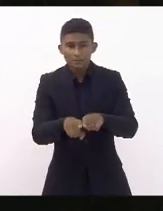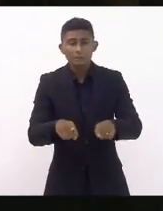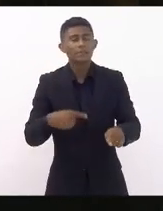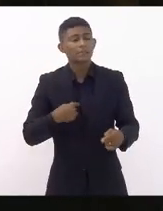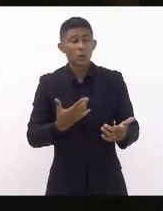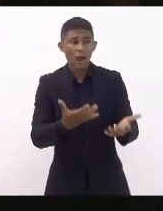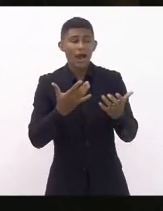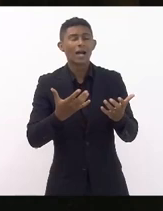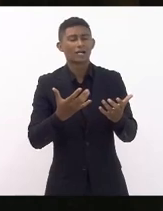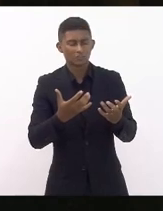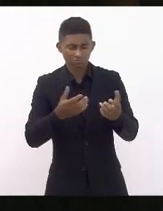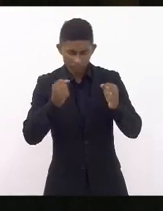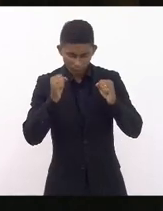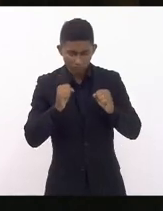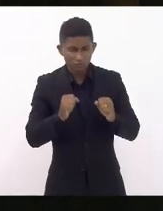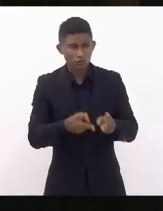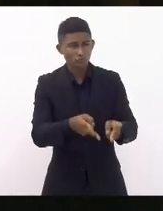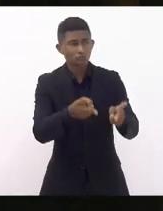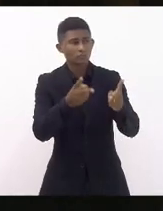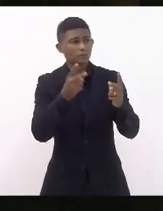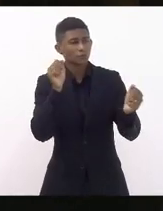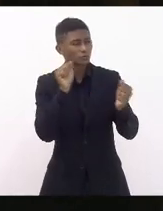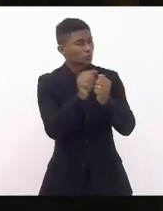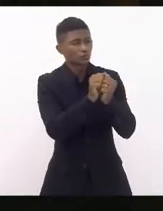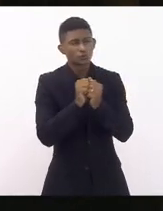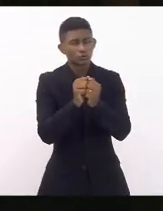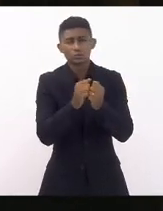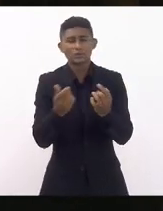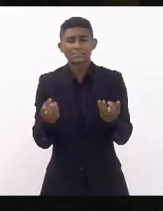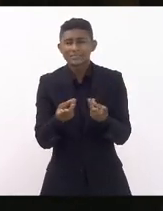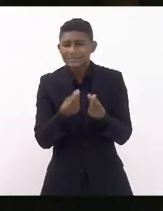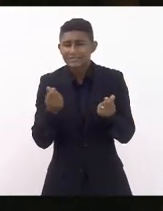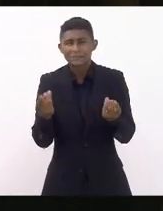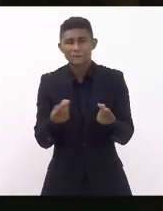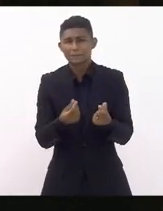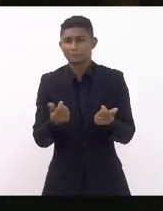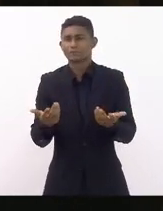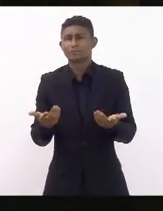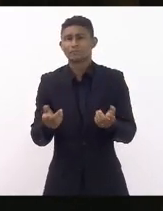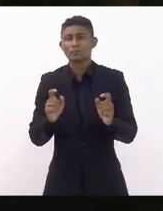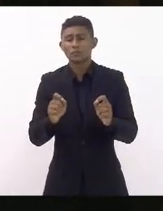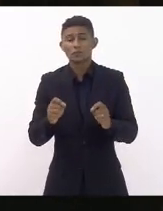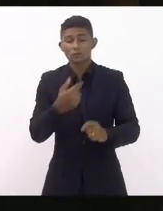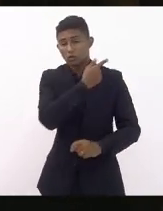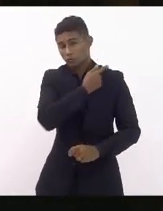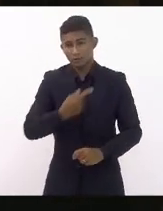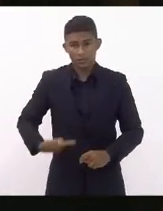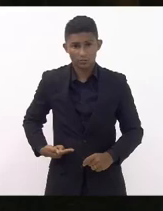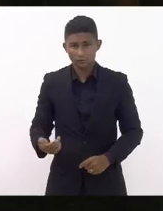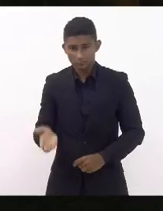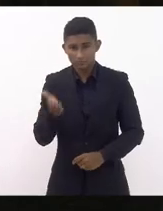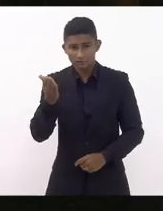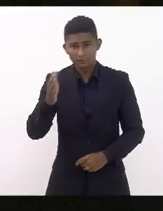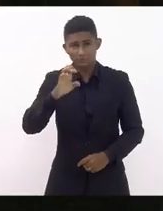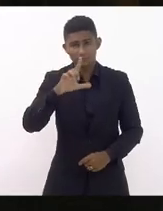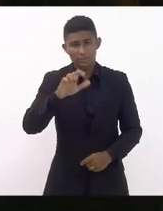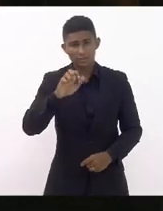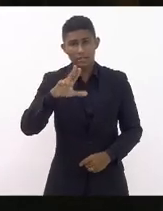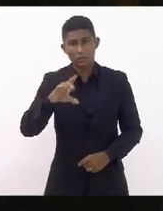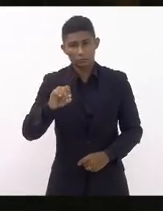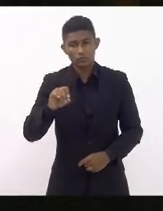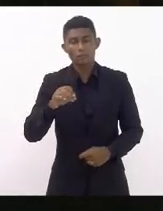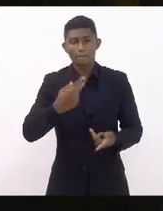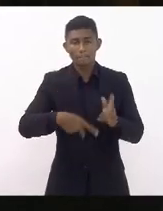e tenho a certeza que contaremos com a sensibilidade do governador Cláudio Castro para sancionar